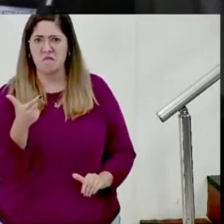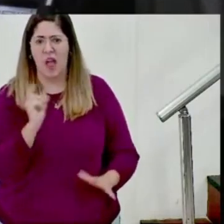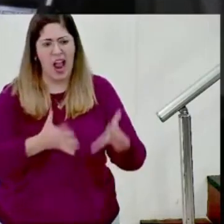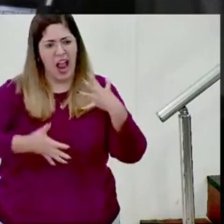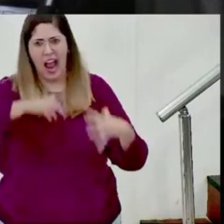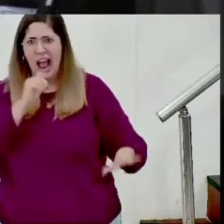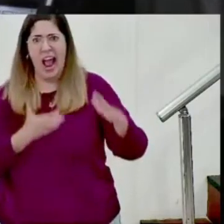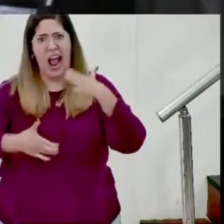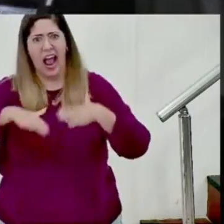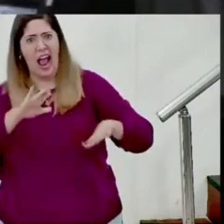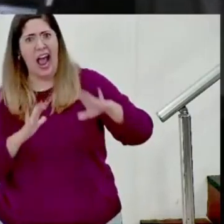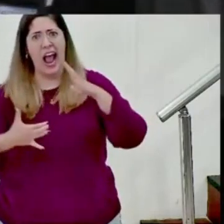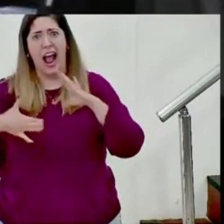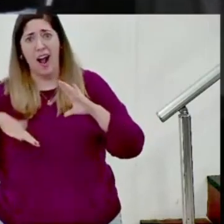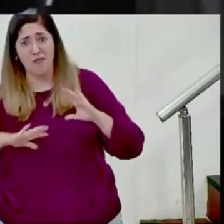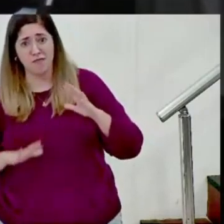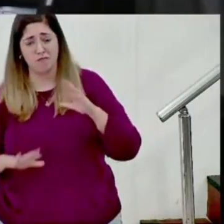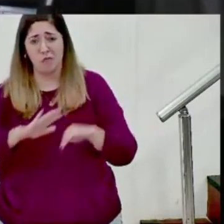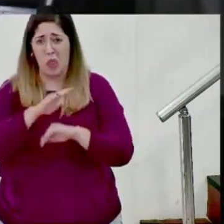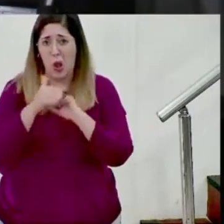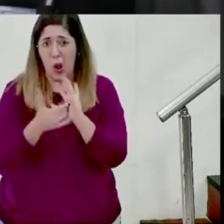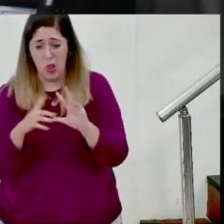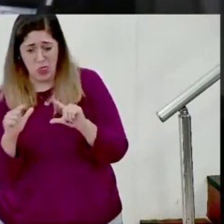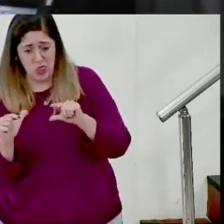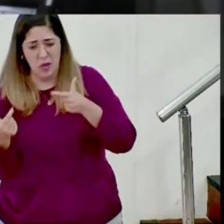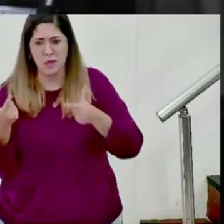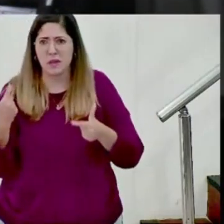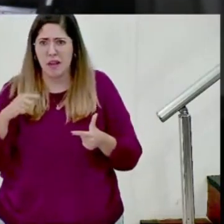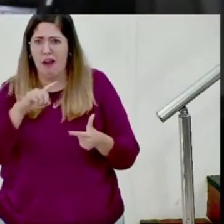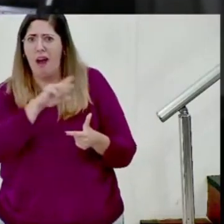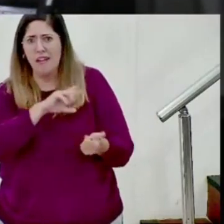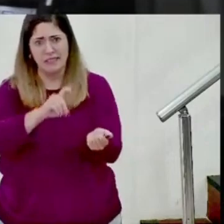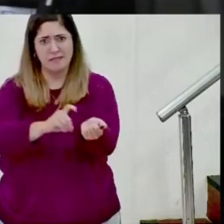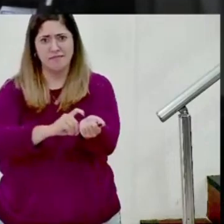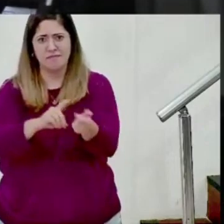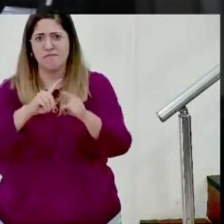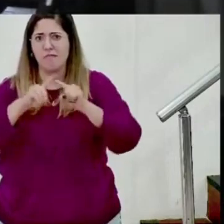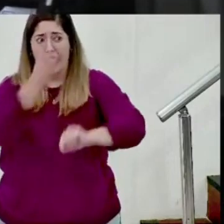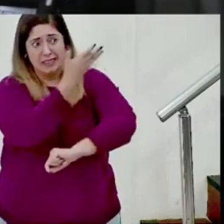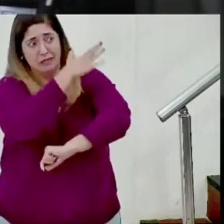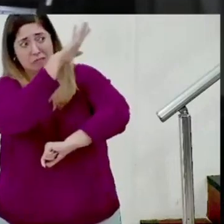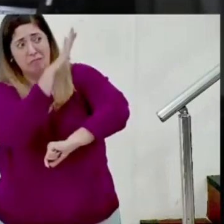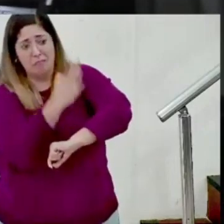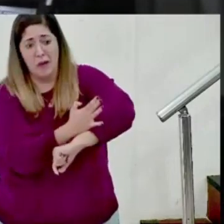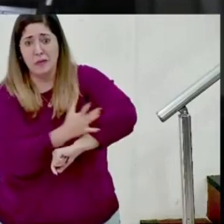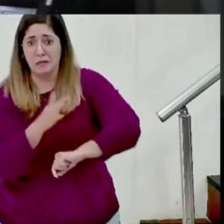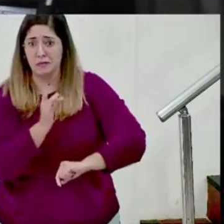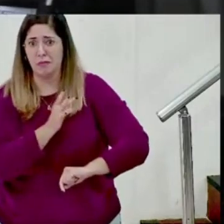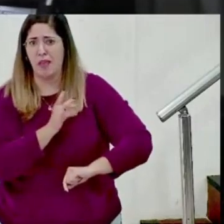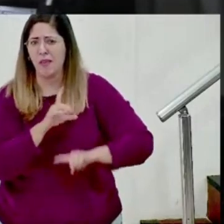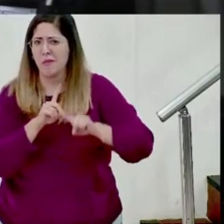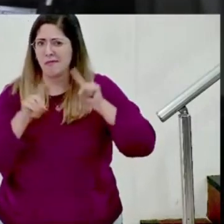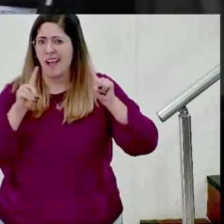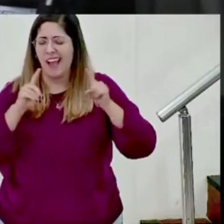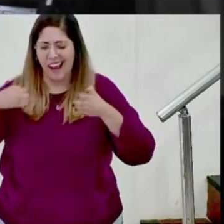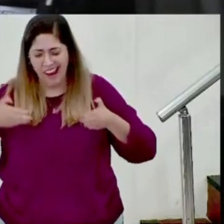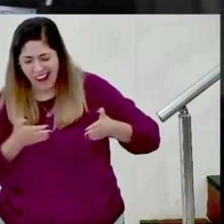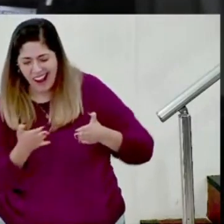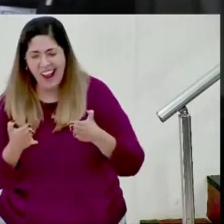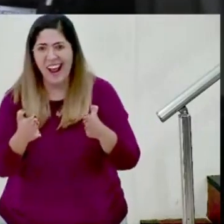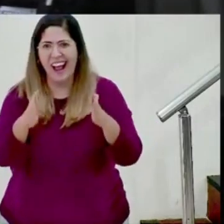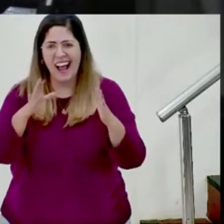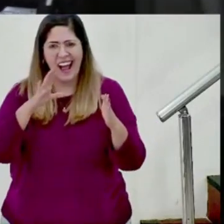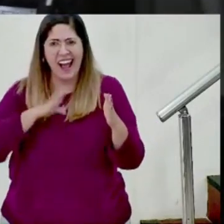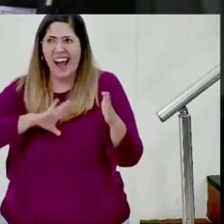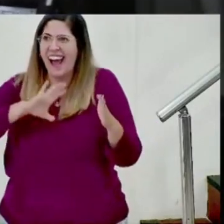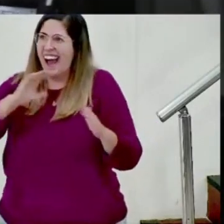mares. Ainda que as águas tumultuem e espumejem na sua fúria, os montes se estremeçam. Há um rio cujas correntes alegram a cidade de